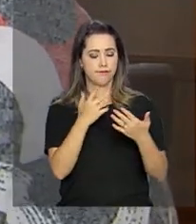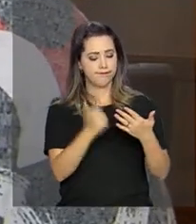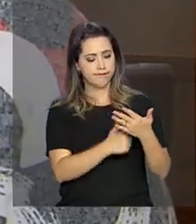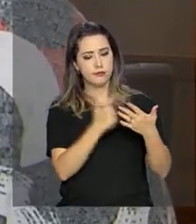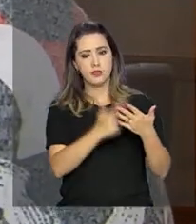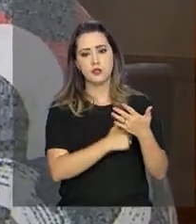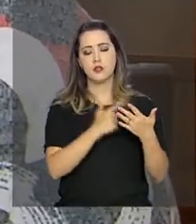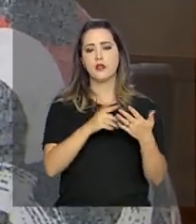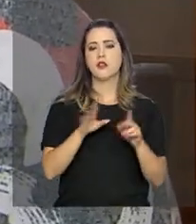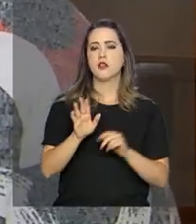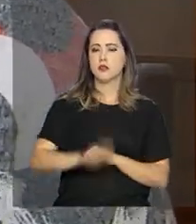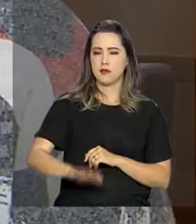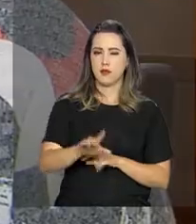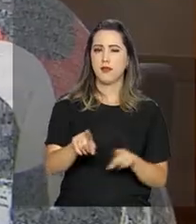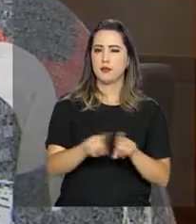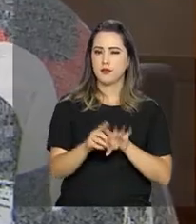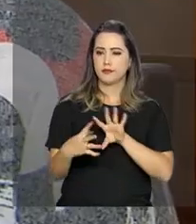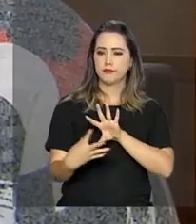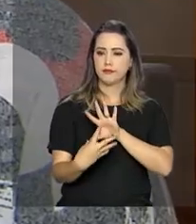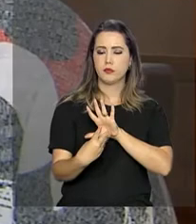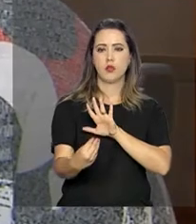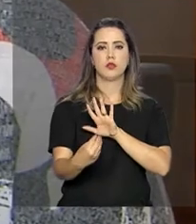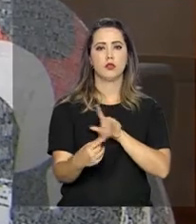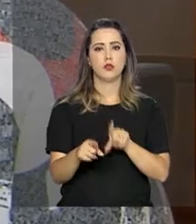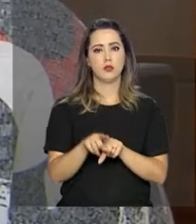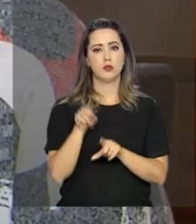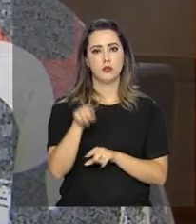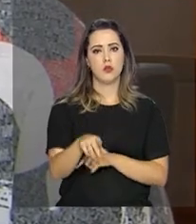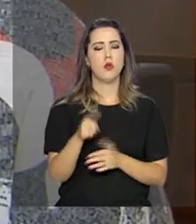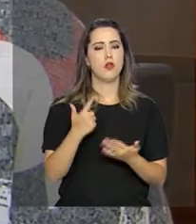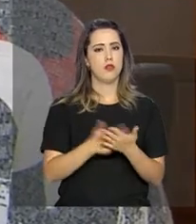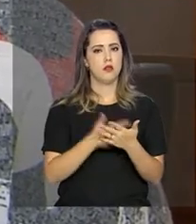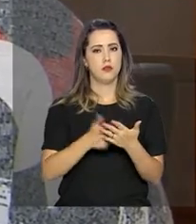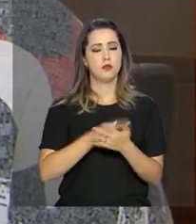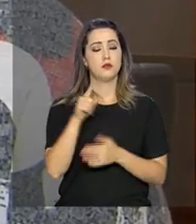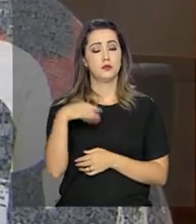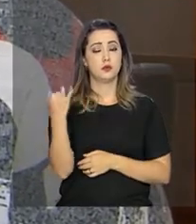é natural para elas, faz parte do cenário. O livro é importante em qualquer momento.